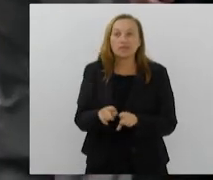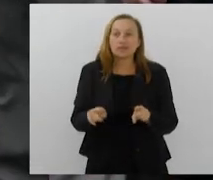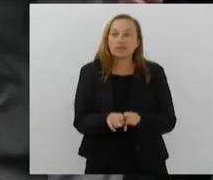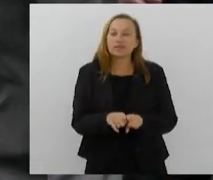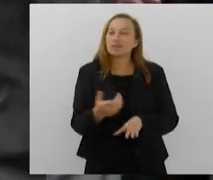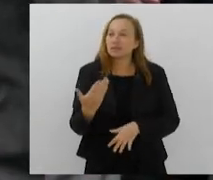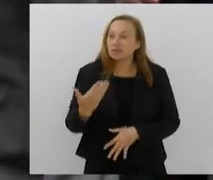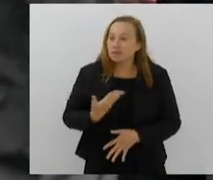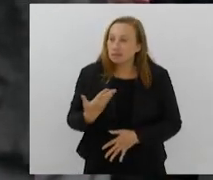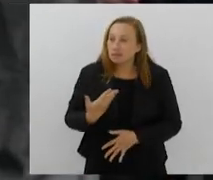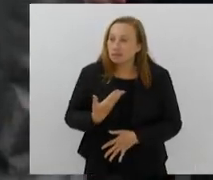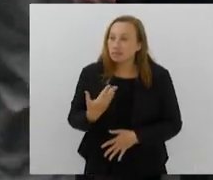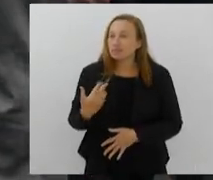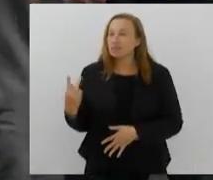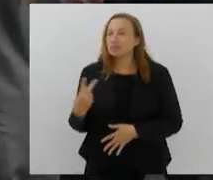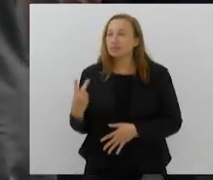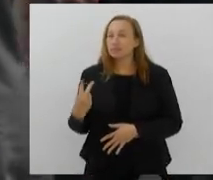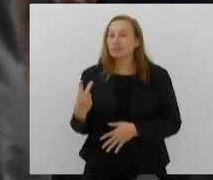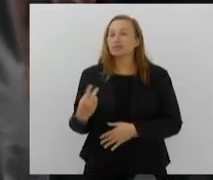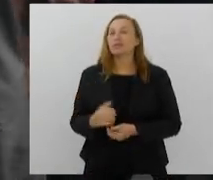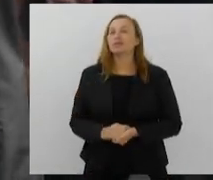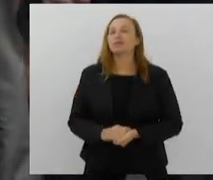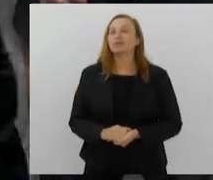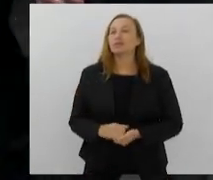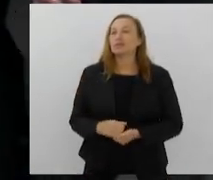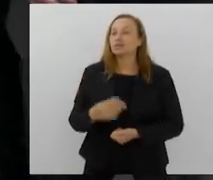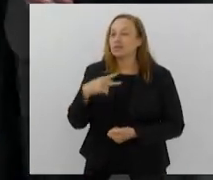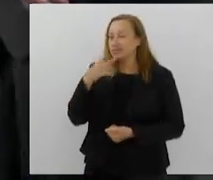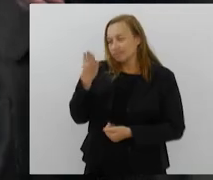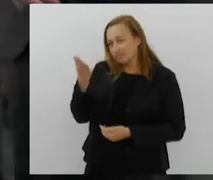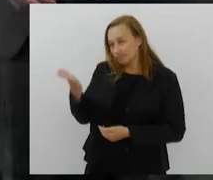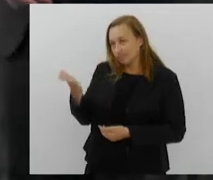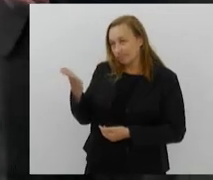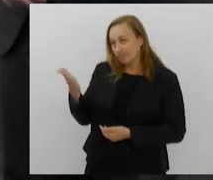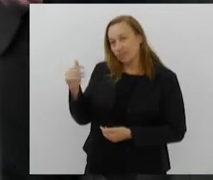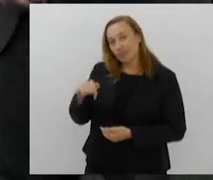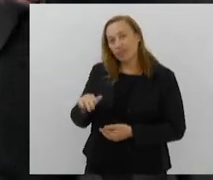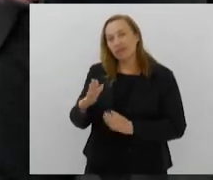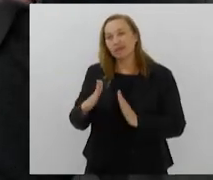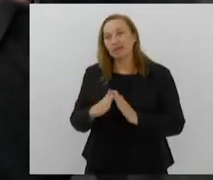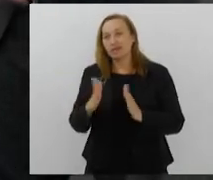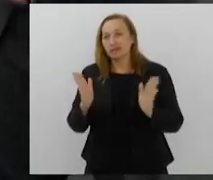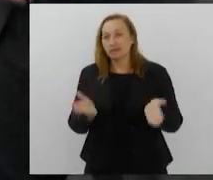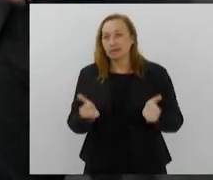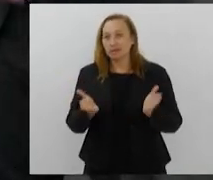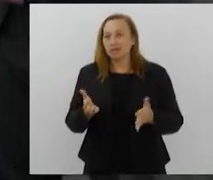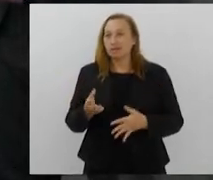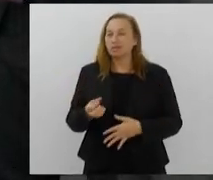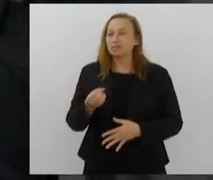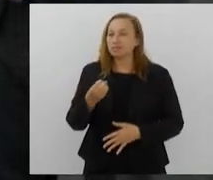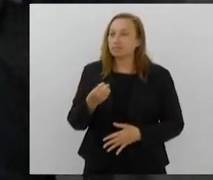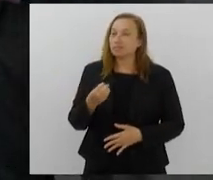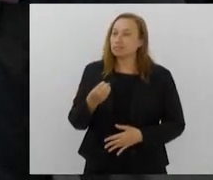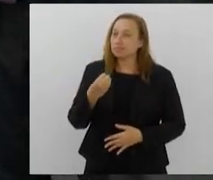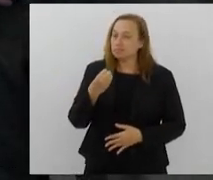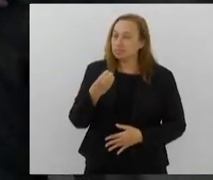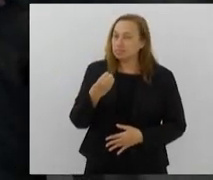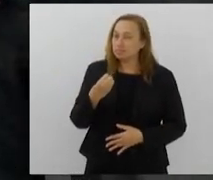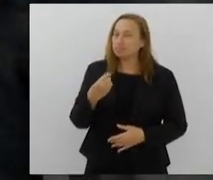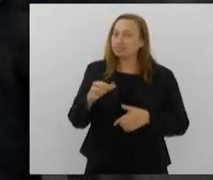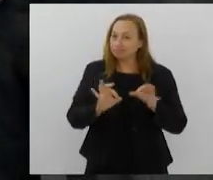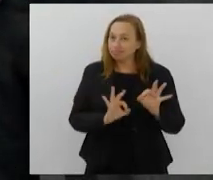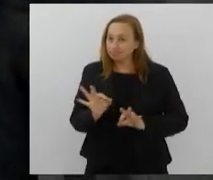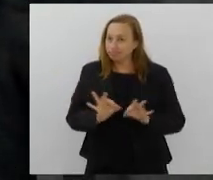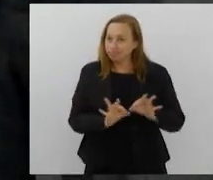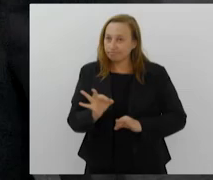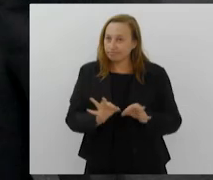pela amizade que nós construímos, Vinícius, e dizer que você, aqui nessa casa hoje, você é um cara muito bem-quisto e muito preparado